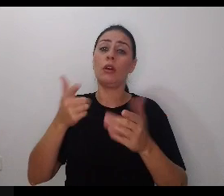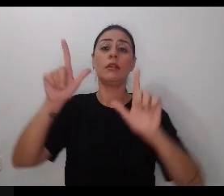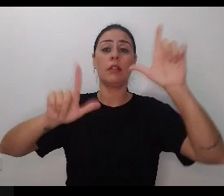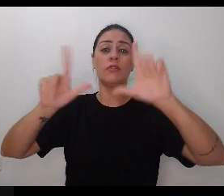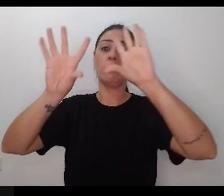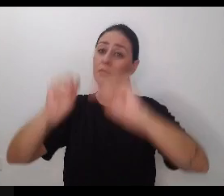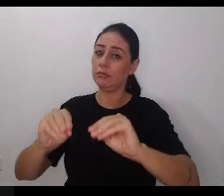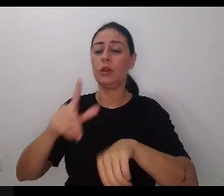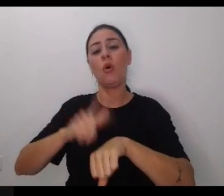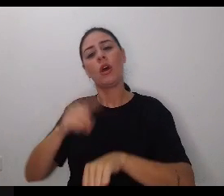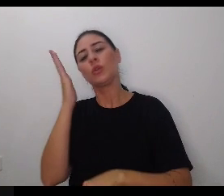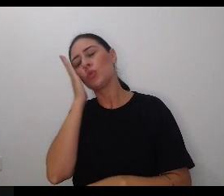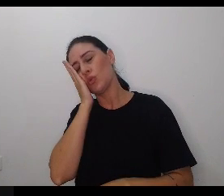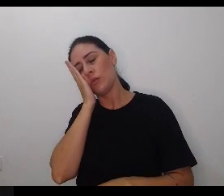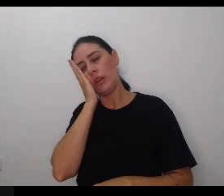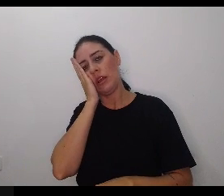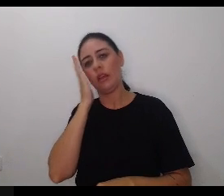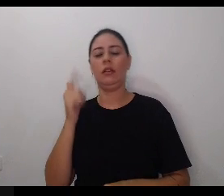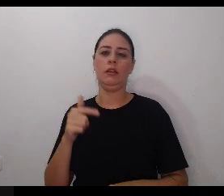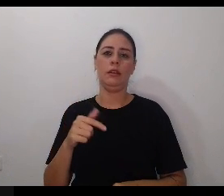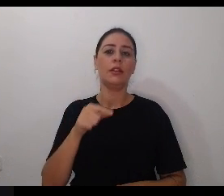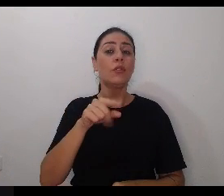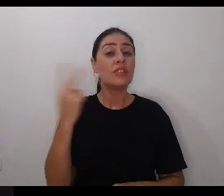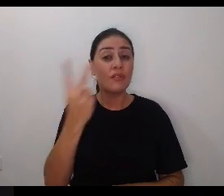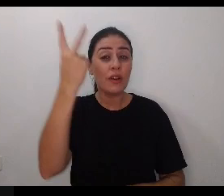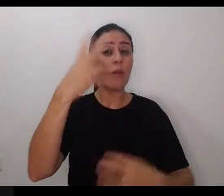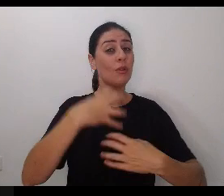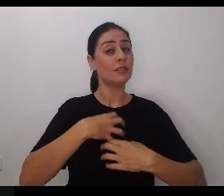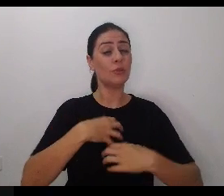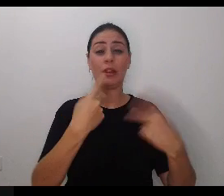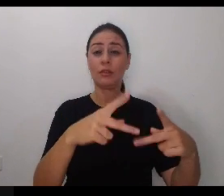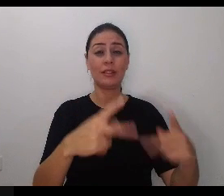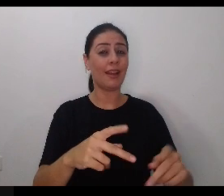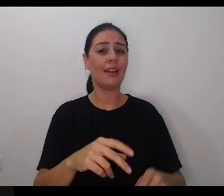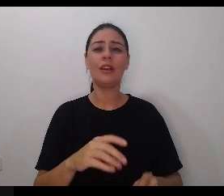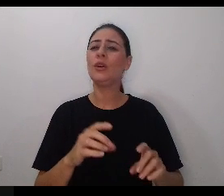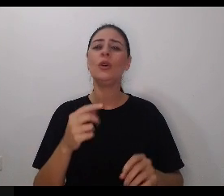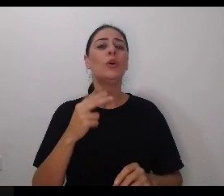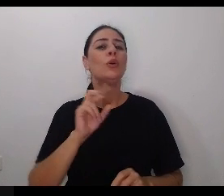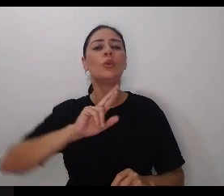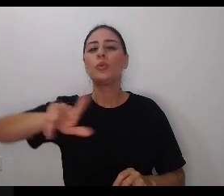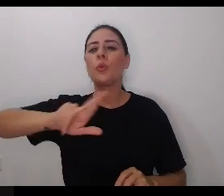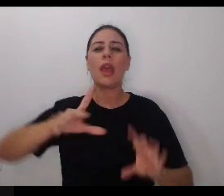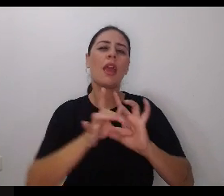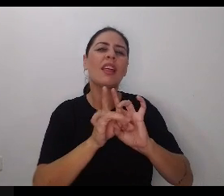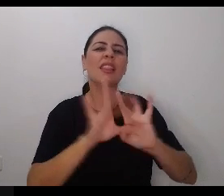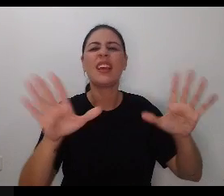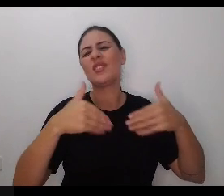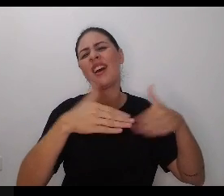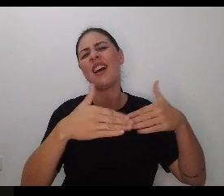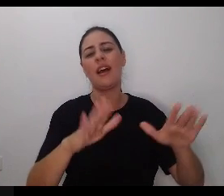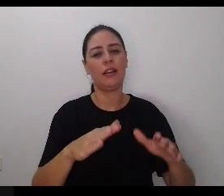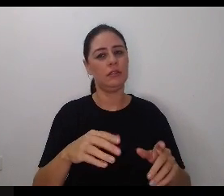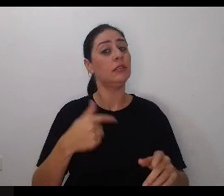de dormir, por exemplo. Validar os sentimentos não é deixar a criança ver TV simplesmente, né? Porque ela tá chorando, porque ela